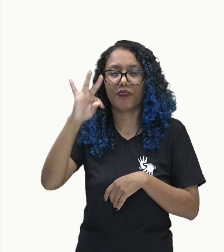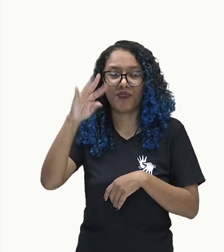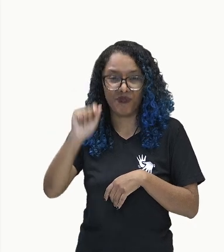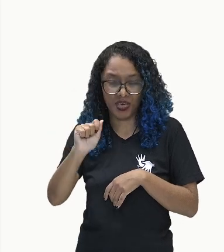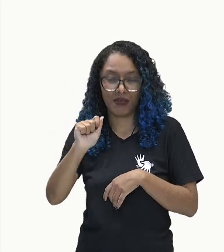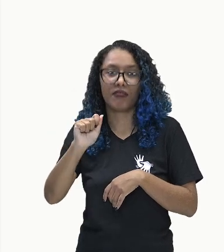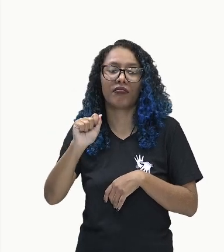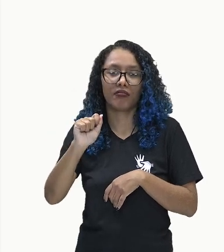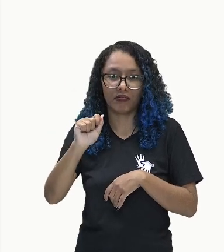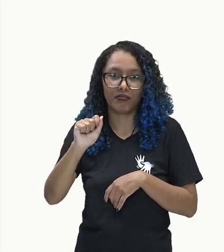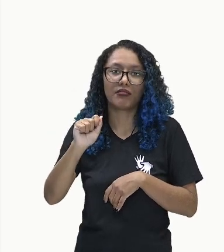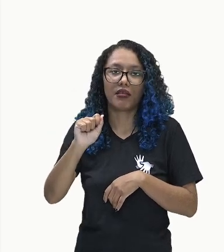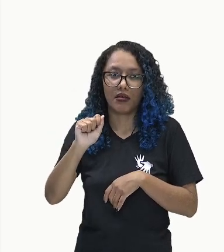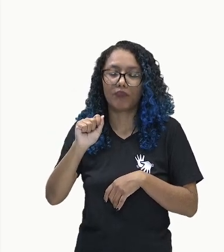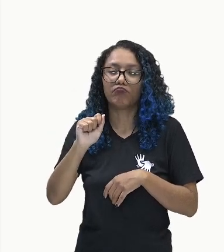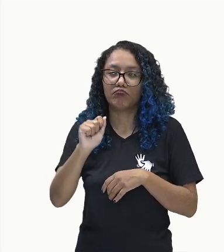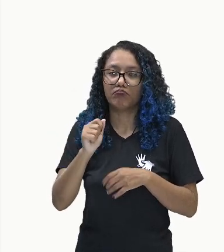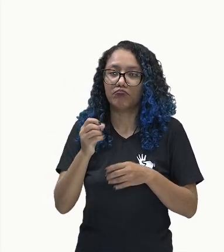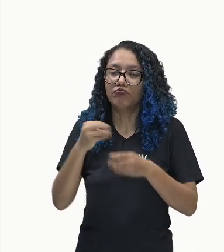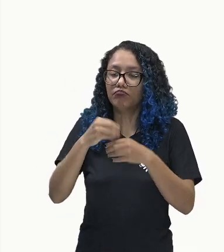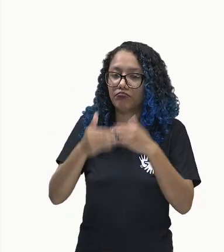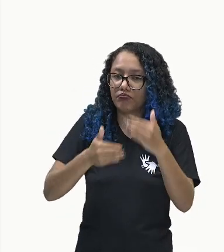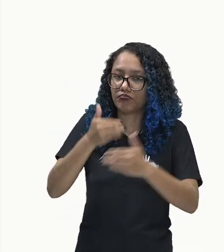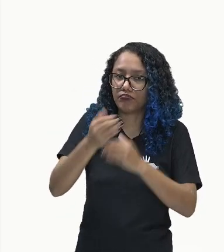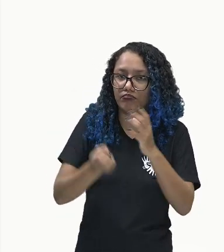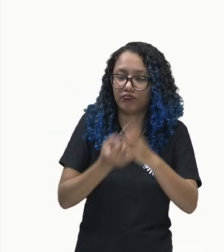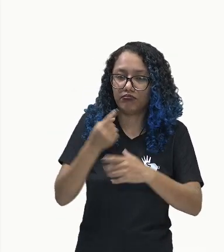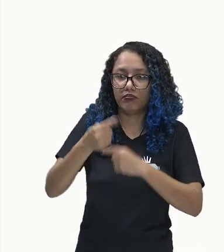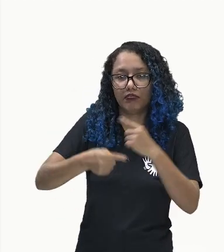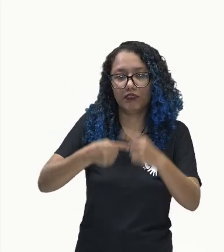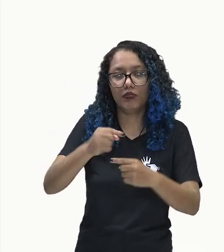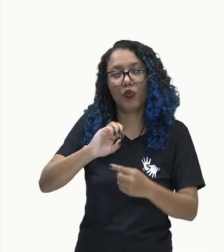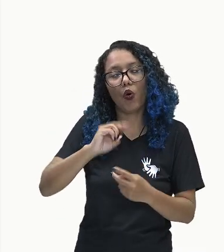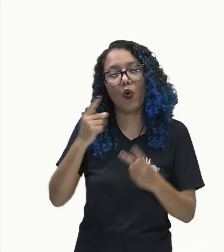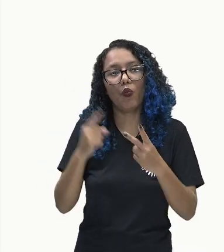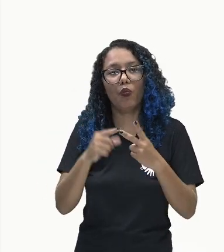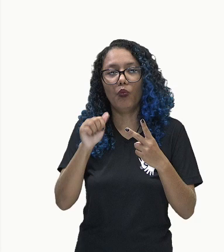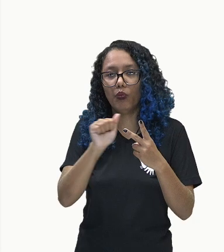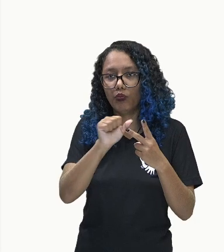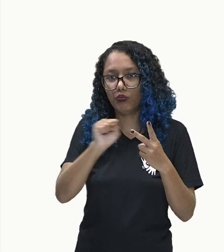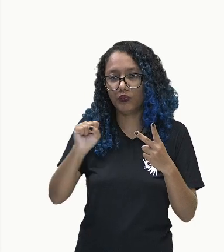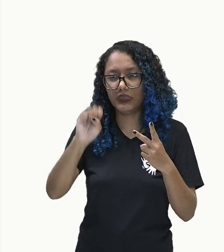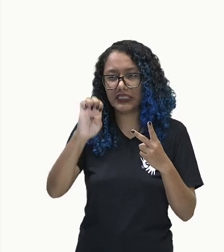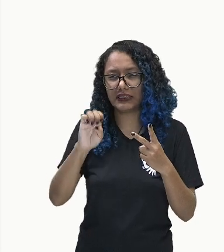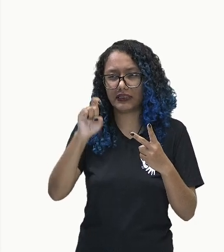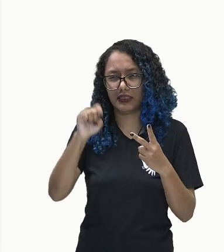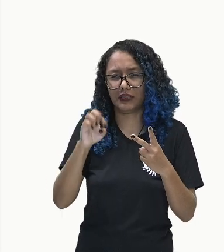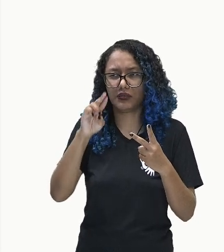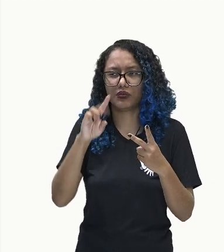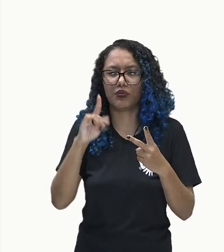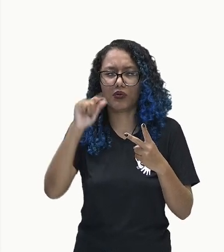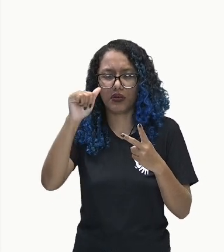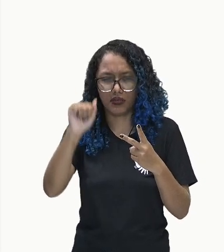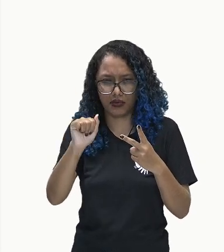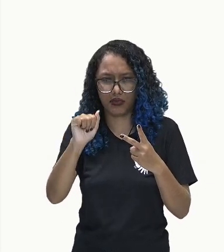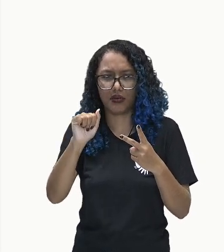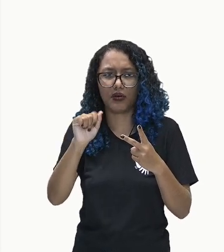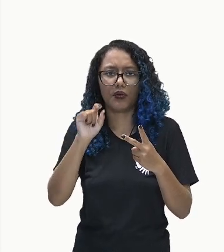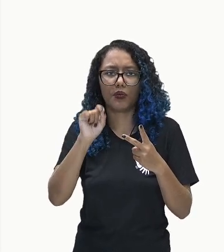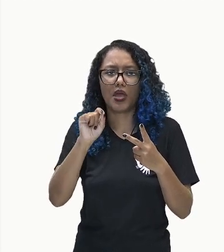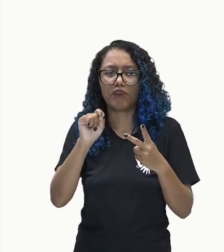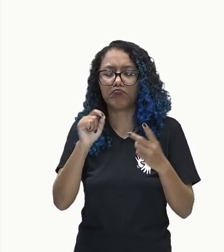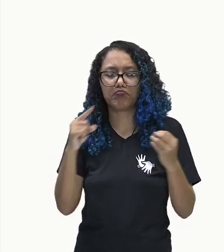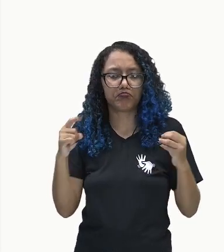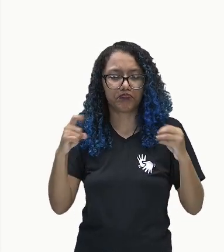nesse processo de reprodução, ou assexuadas, que são espécies que não têm participação de